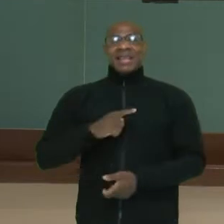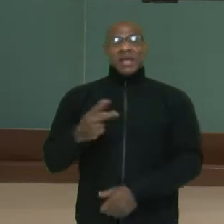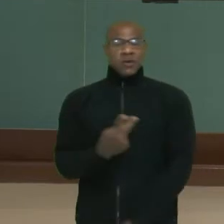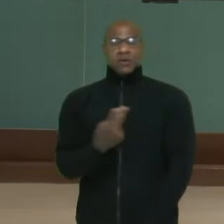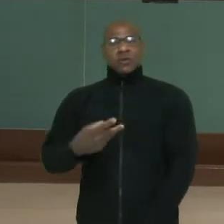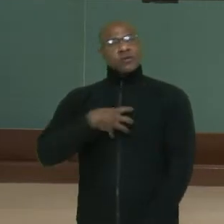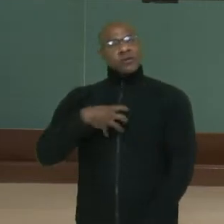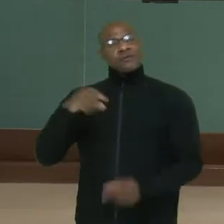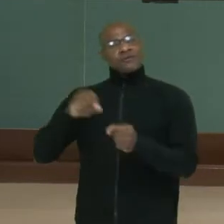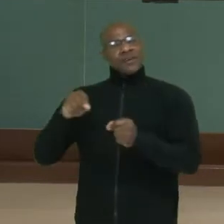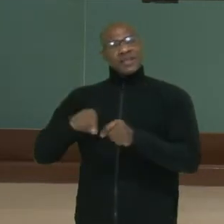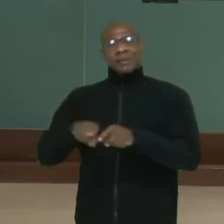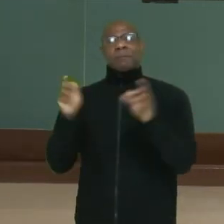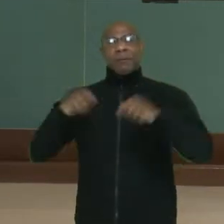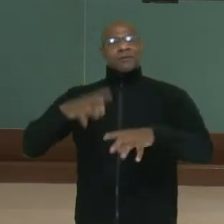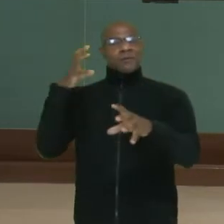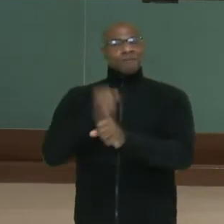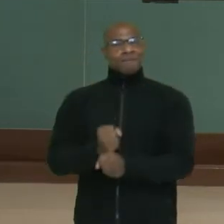formas de poder calcular.